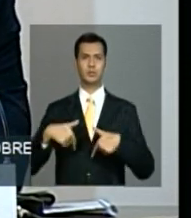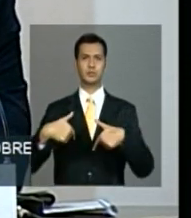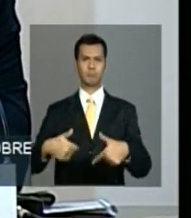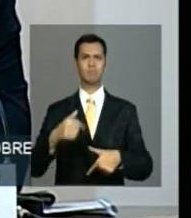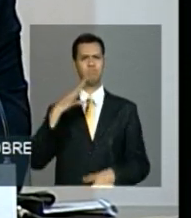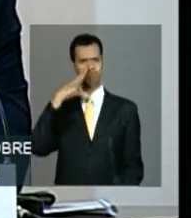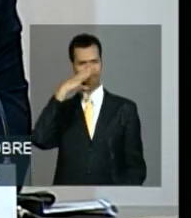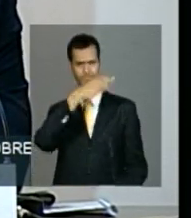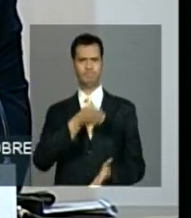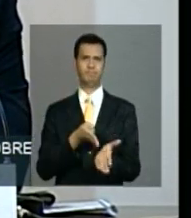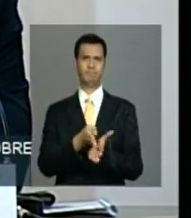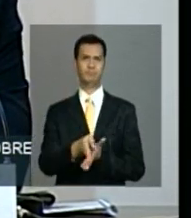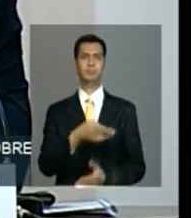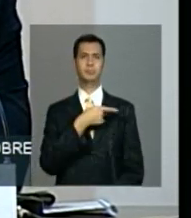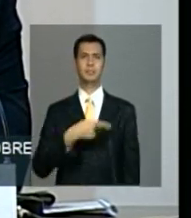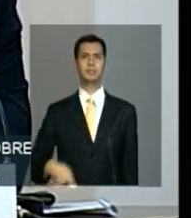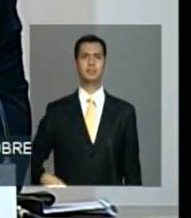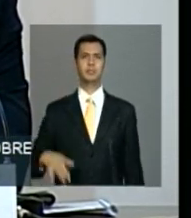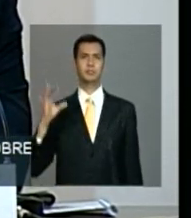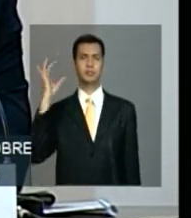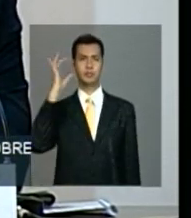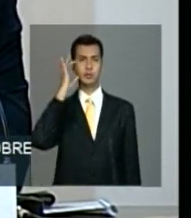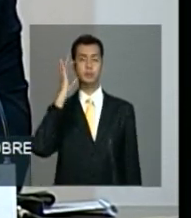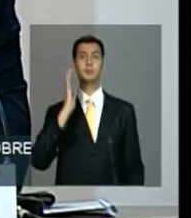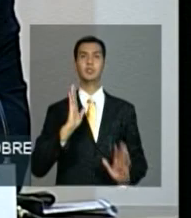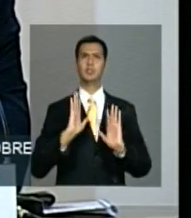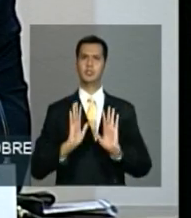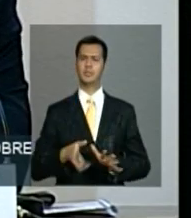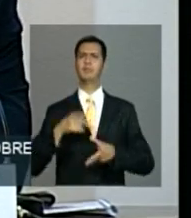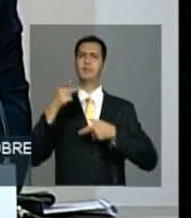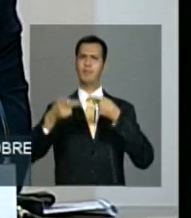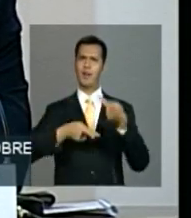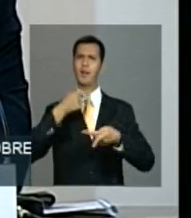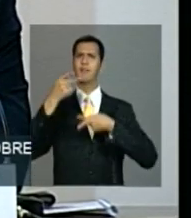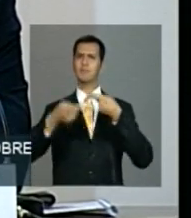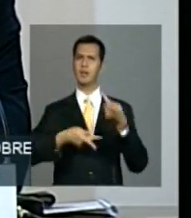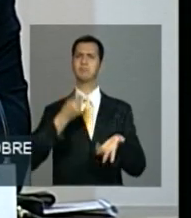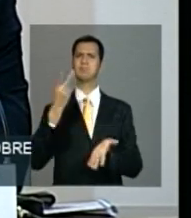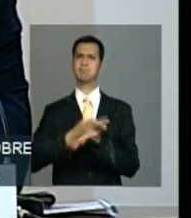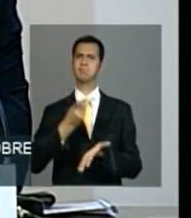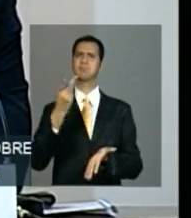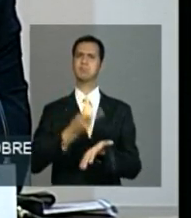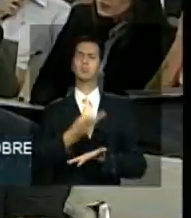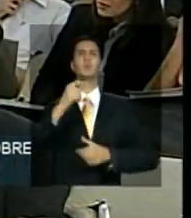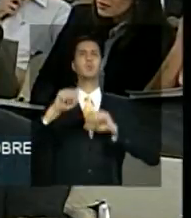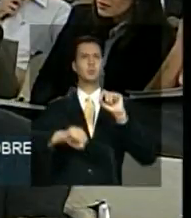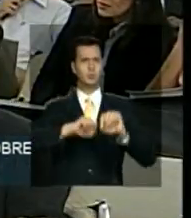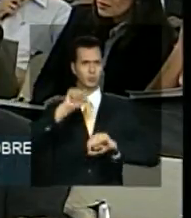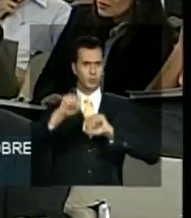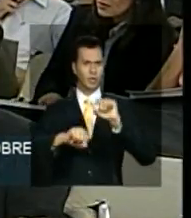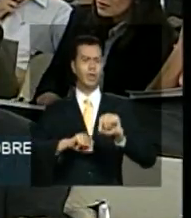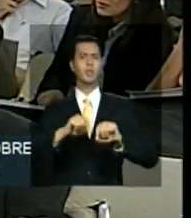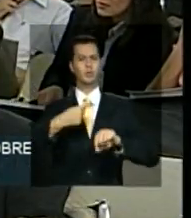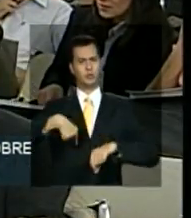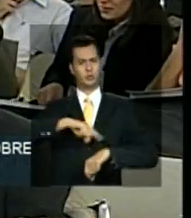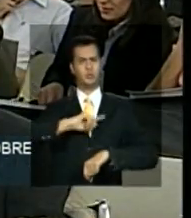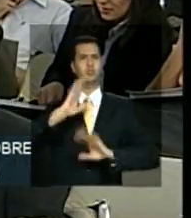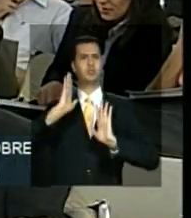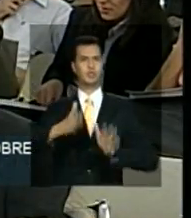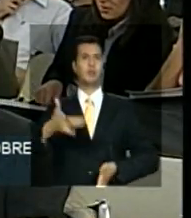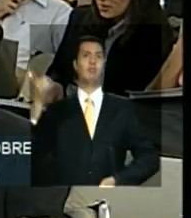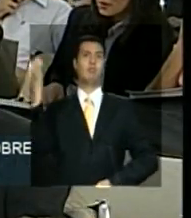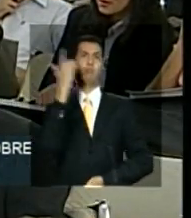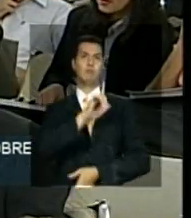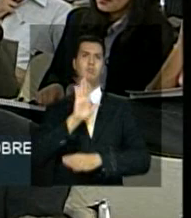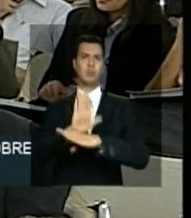determinação a presidenta Dilma tem reiterado e repetido que as conquistas acumuladas pelo nordeste